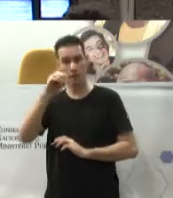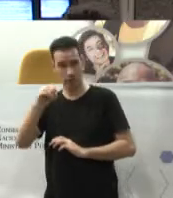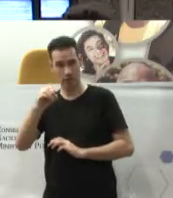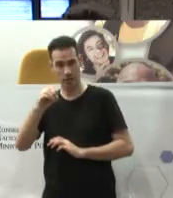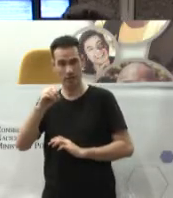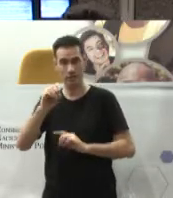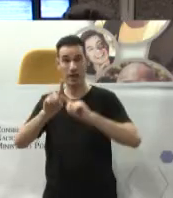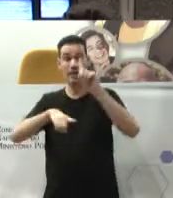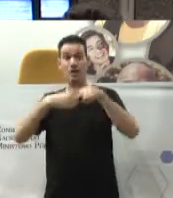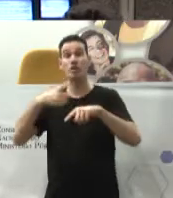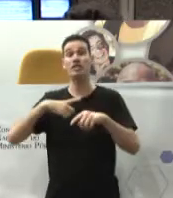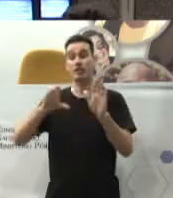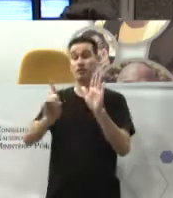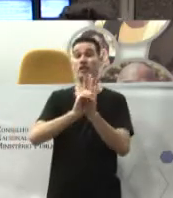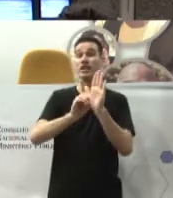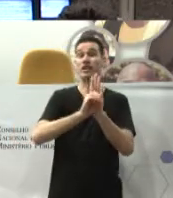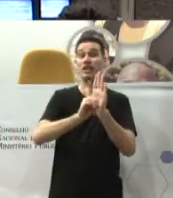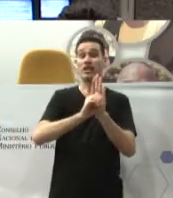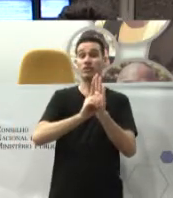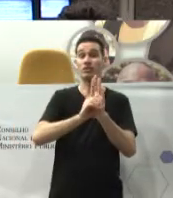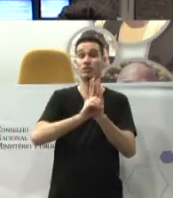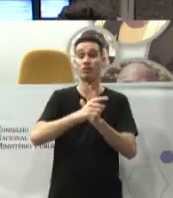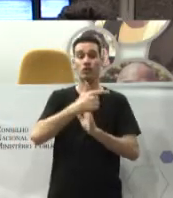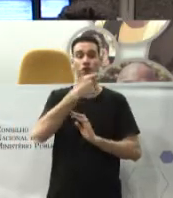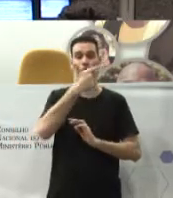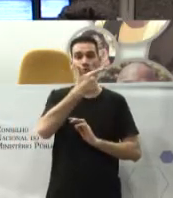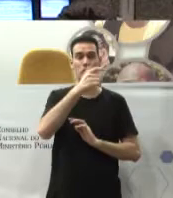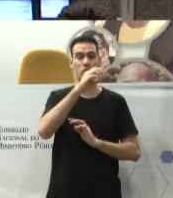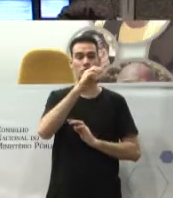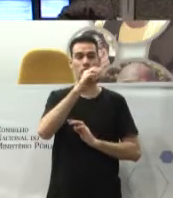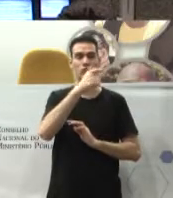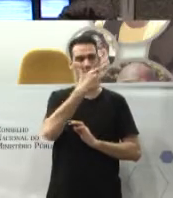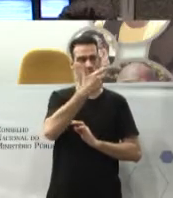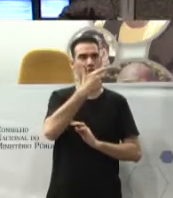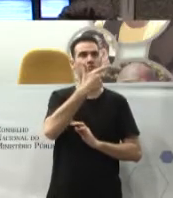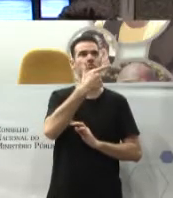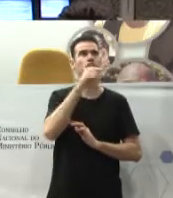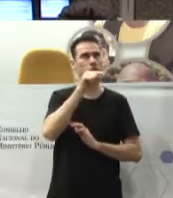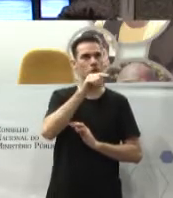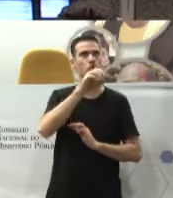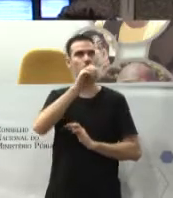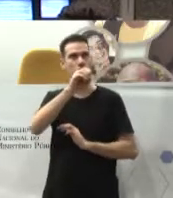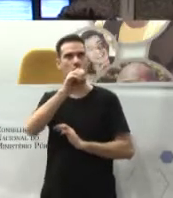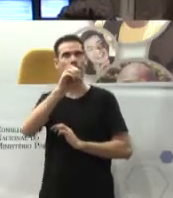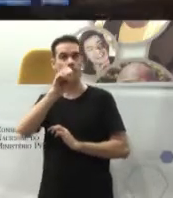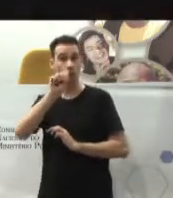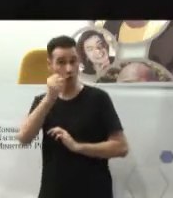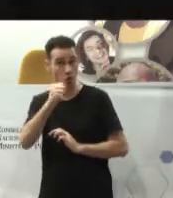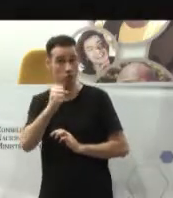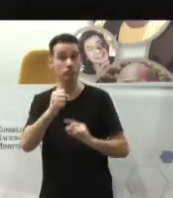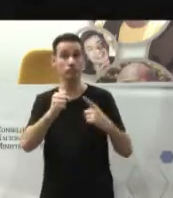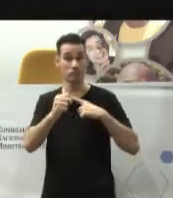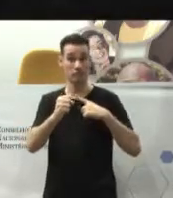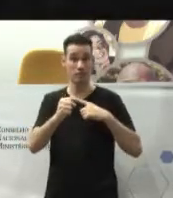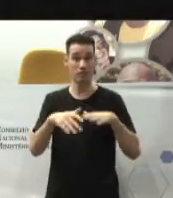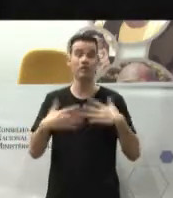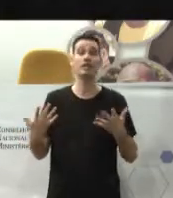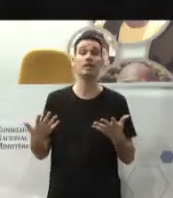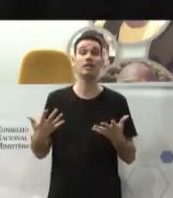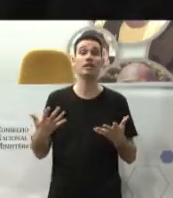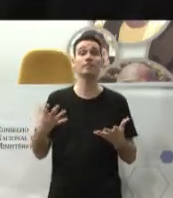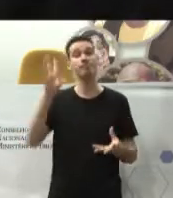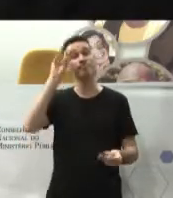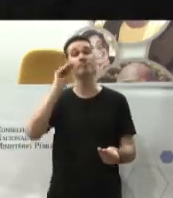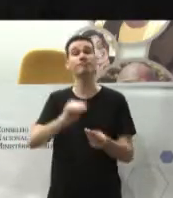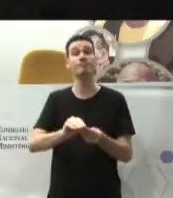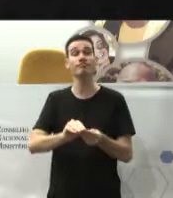Decreto 7508, que é o decreto regulamentador dessas práticas. Resultado, nós ficamos com um hiato aí